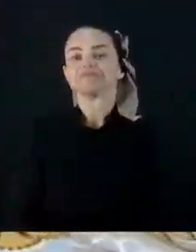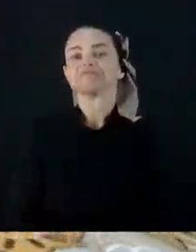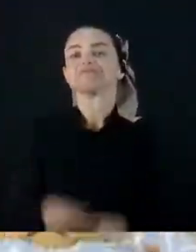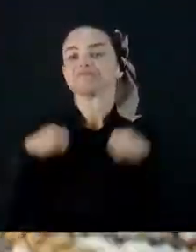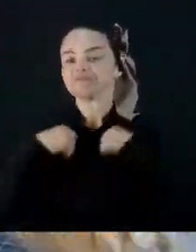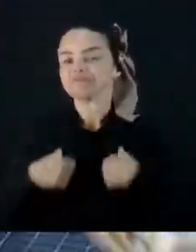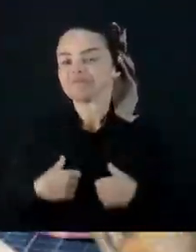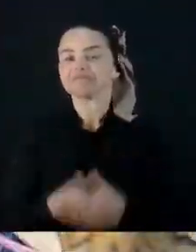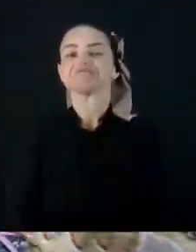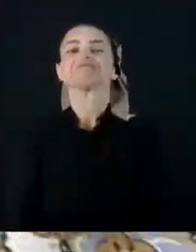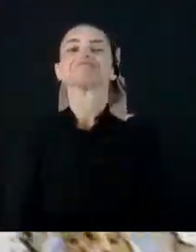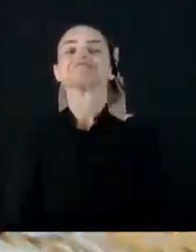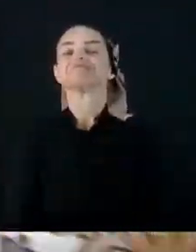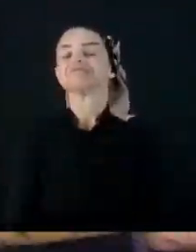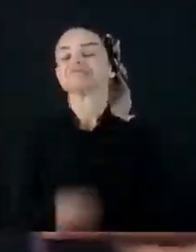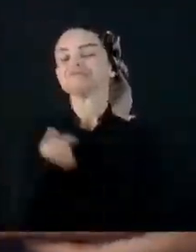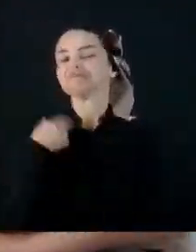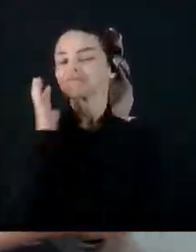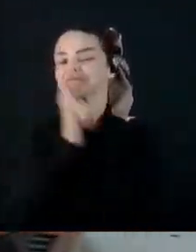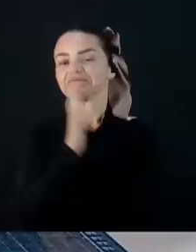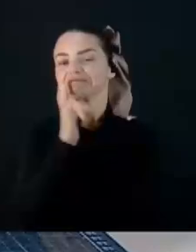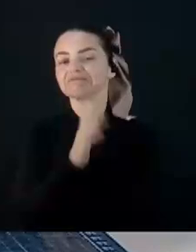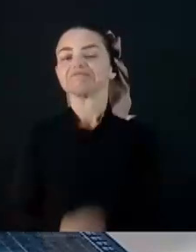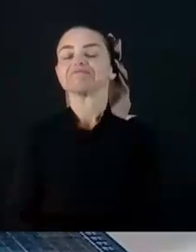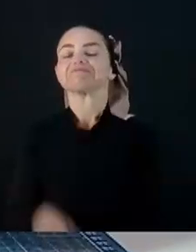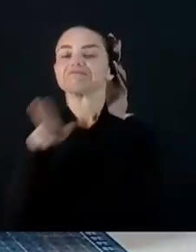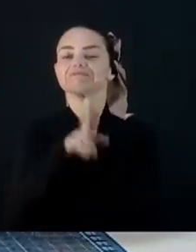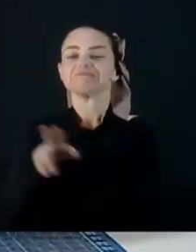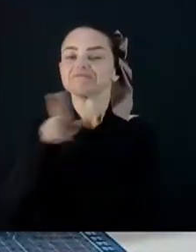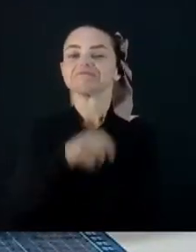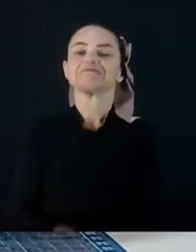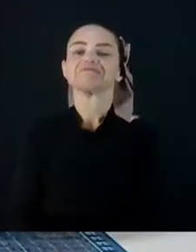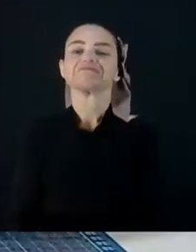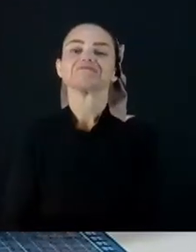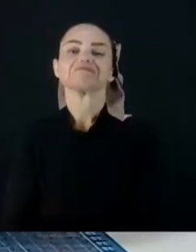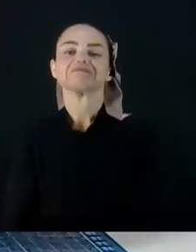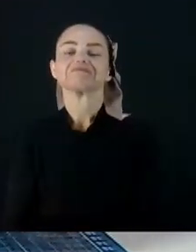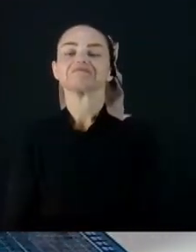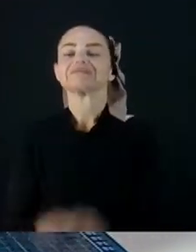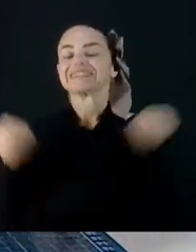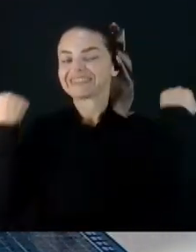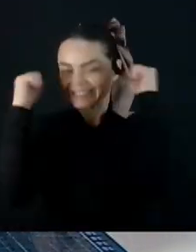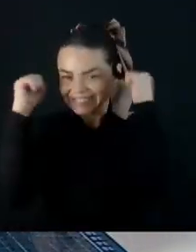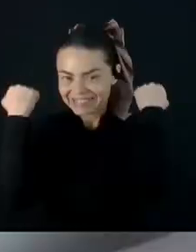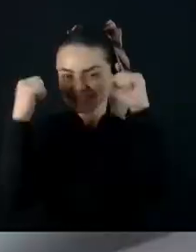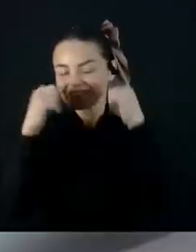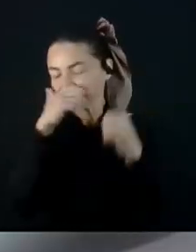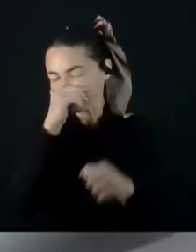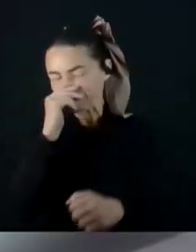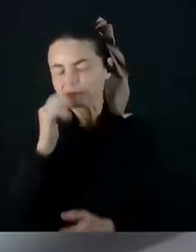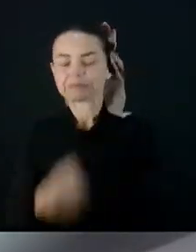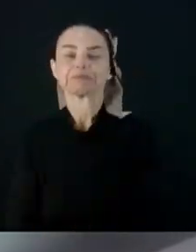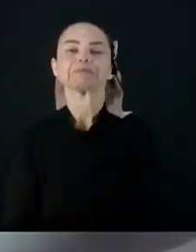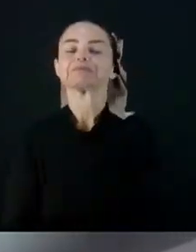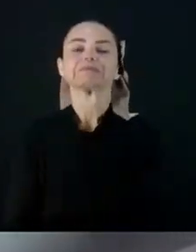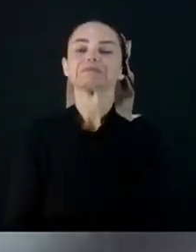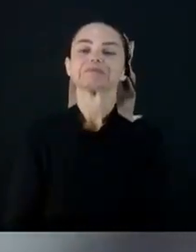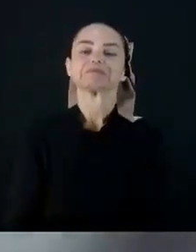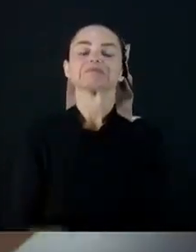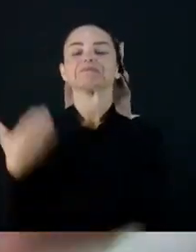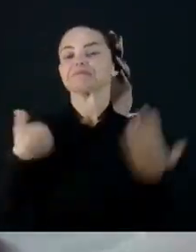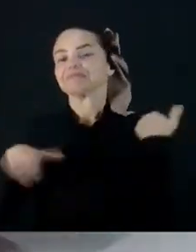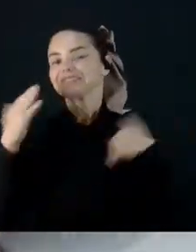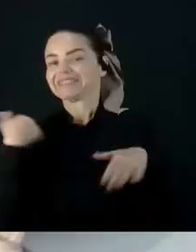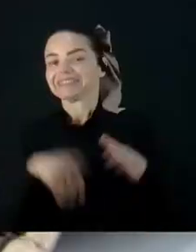muito prática. Bem versátil pra quem quer usar pra academia, como a gente Nossa, citou, pra né? academia, pra fazer um passeio Organizar no parque, a